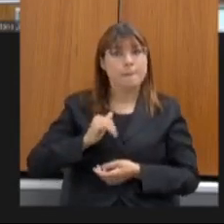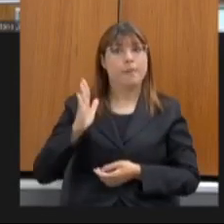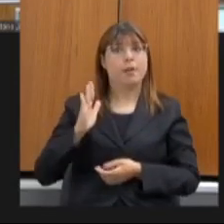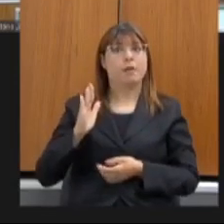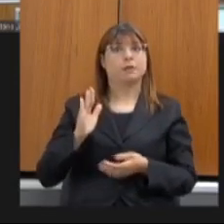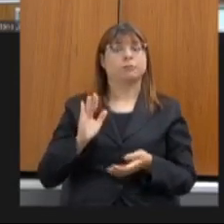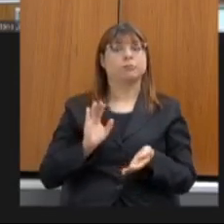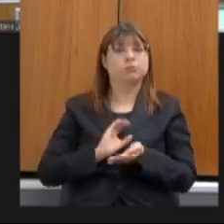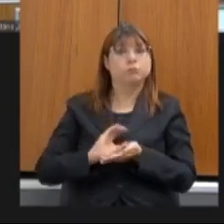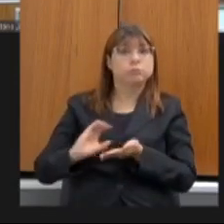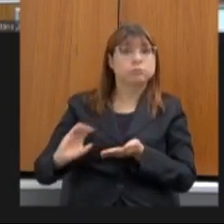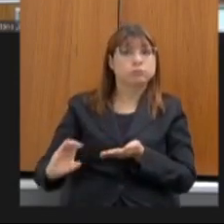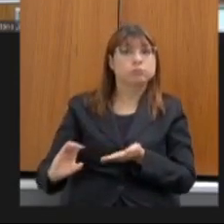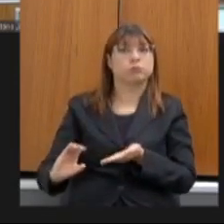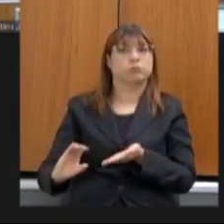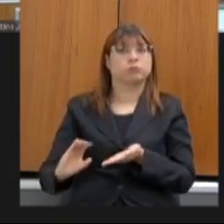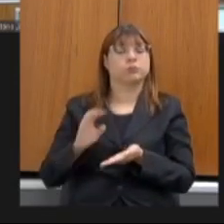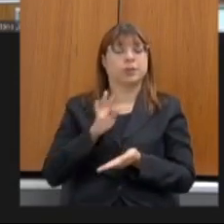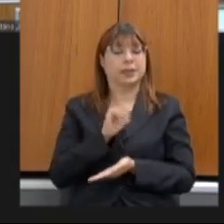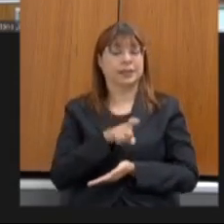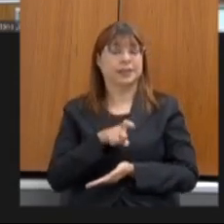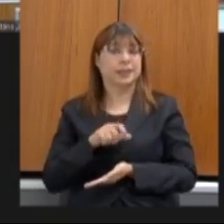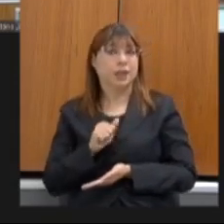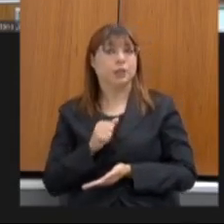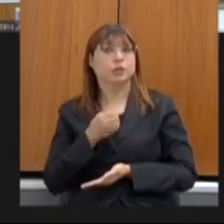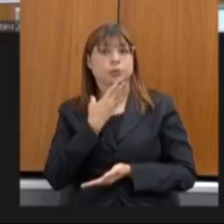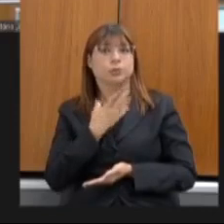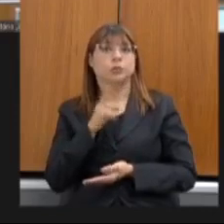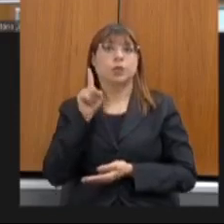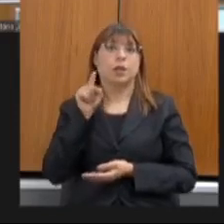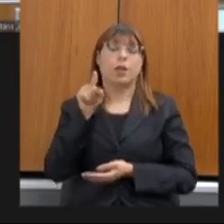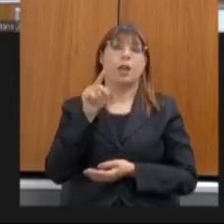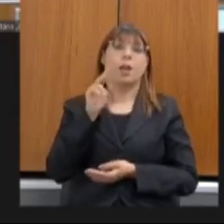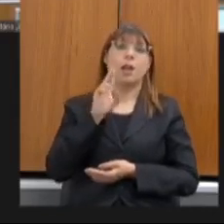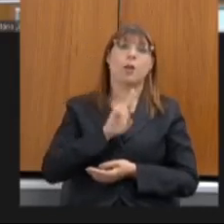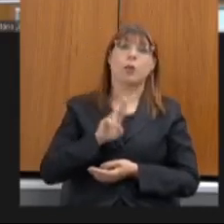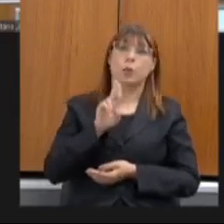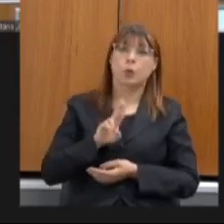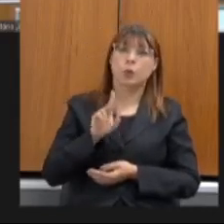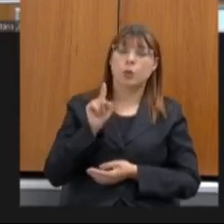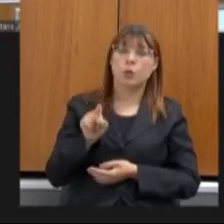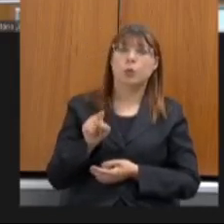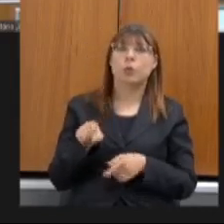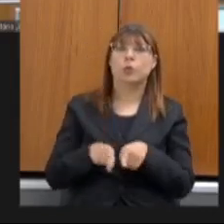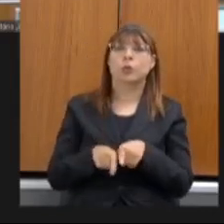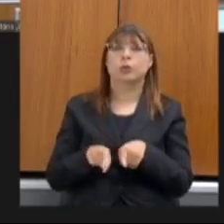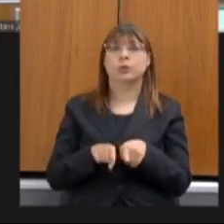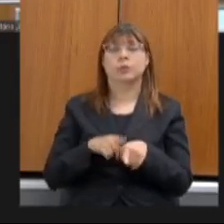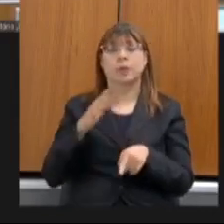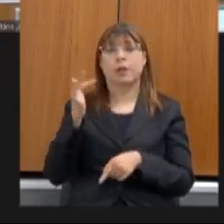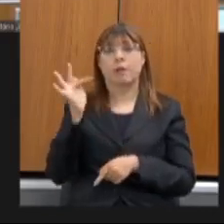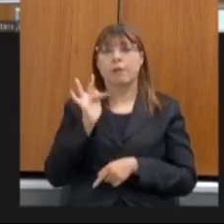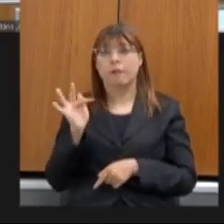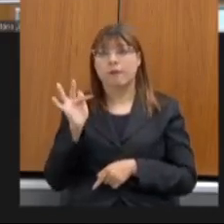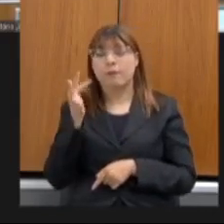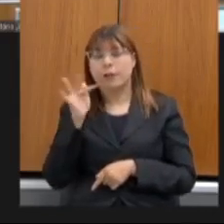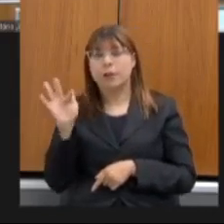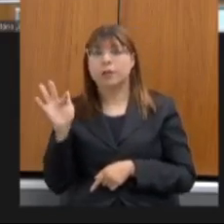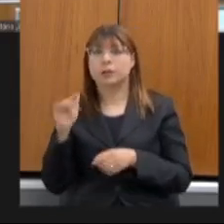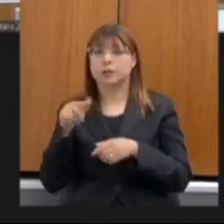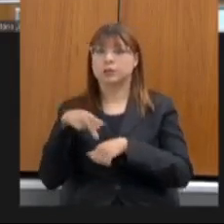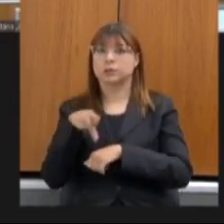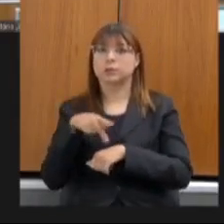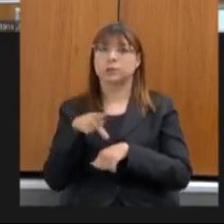taxas extremamente competitivas o fonplata do Uruguai né a s d q agência francesa de desenvolvimento